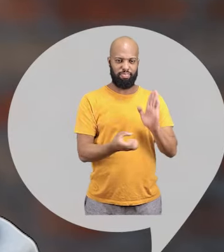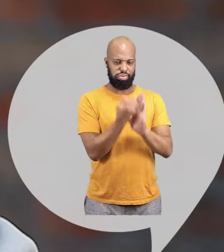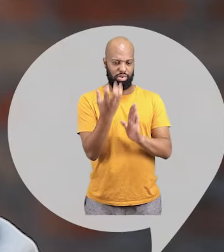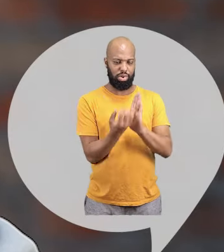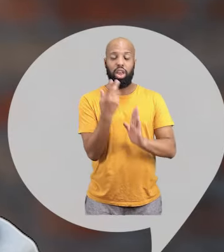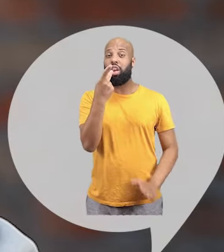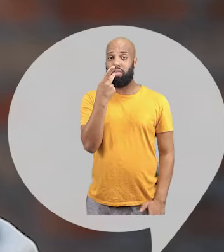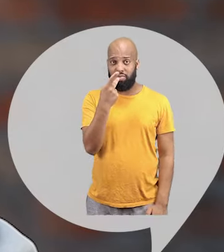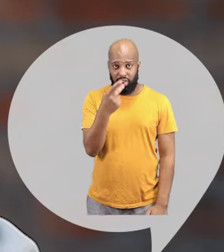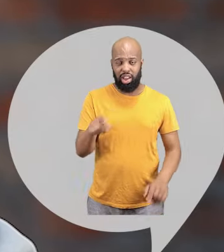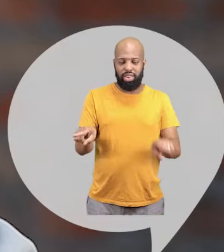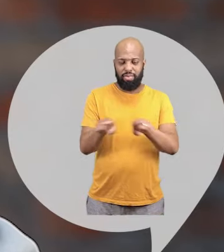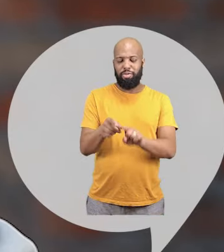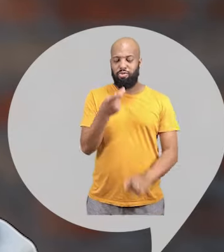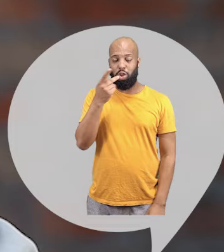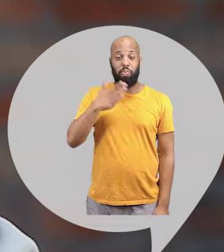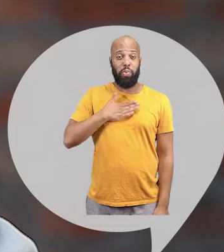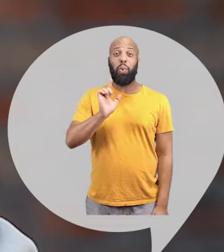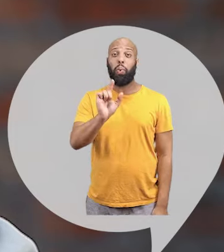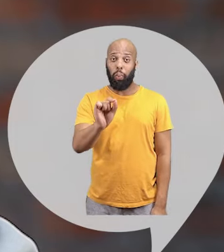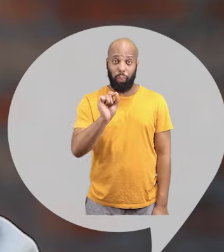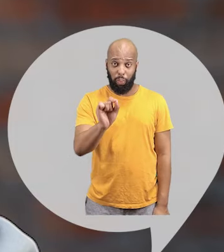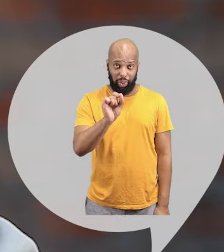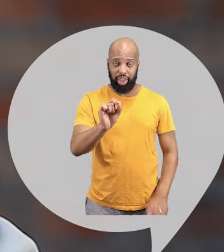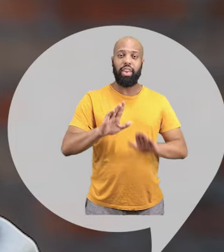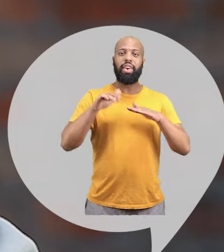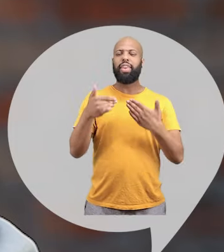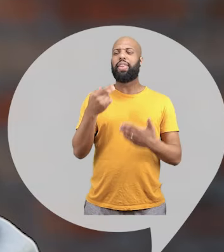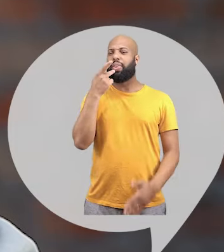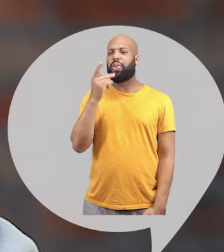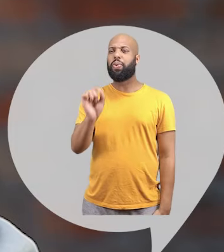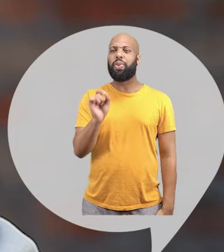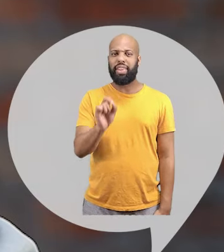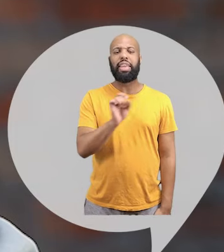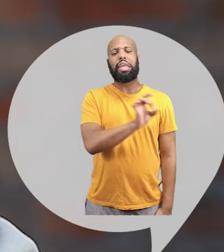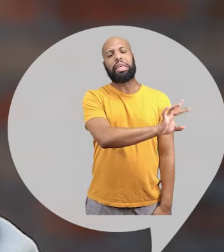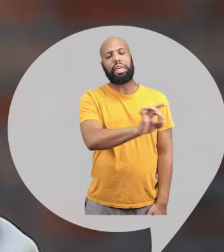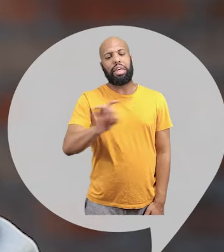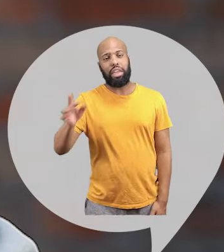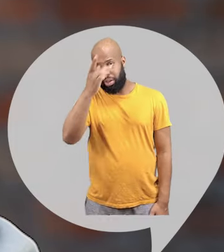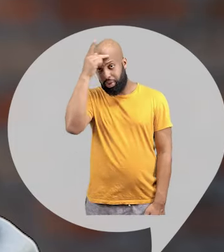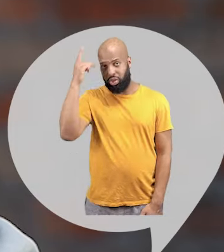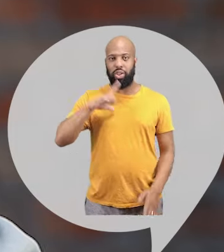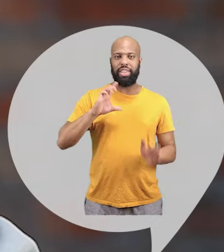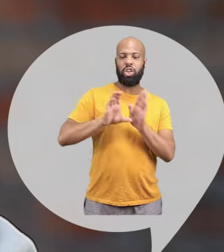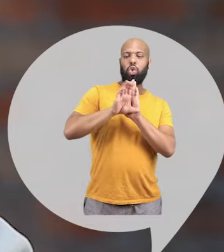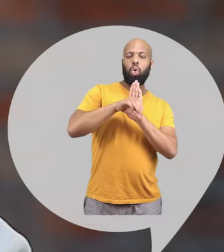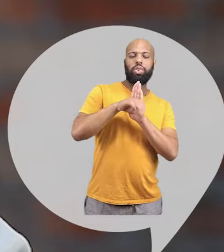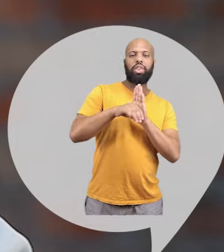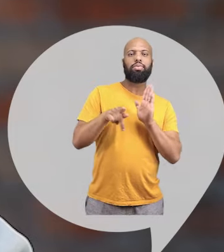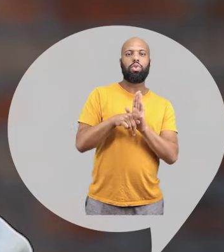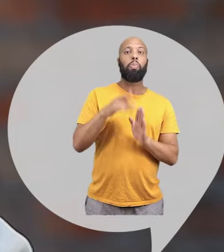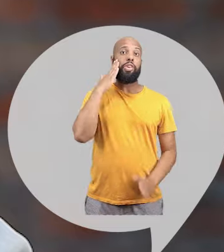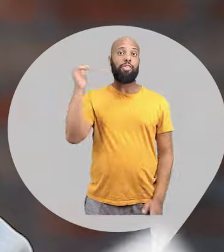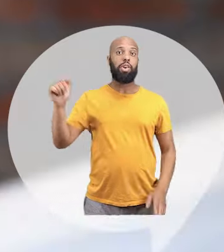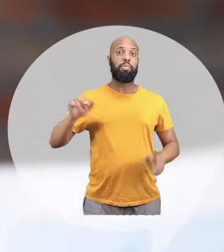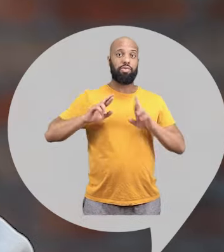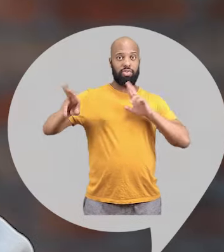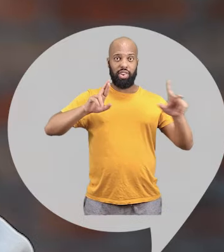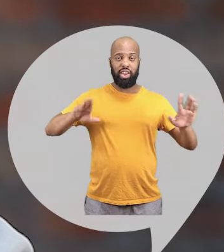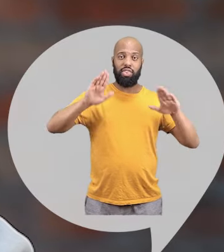um negócio que ele ele fala ele falou lá ele já falou para mim que é que cada um tem um conceito de sucesso